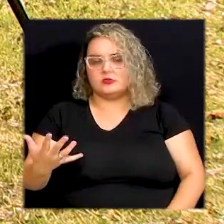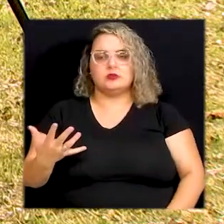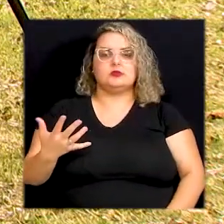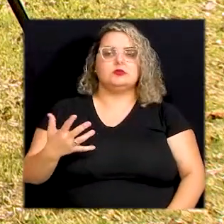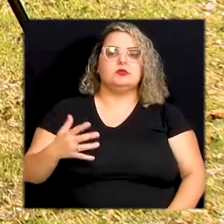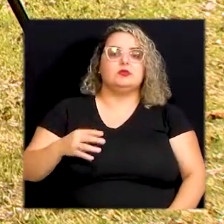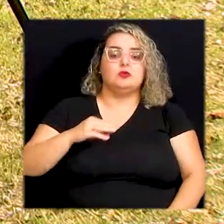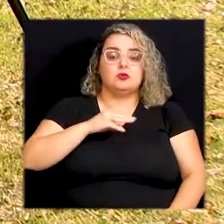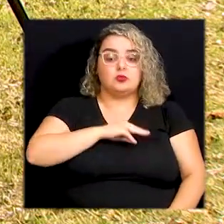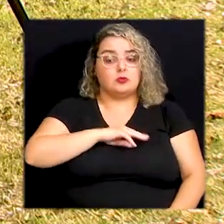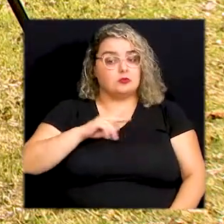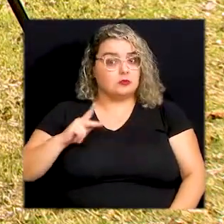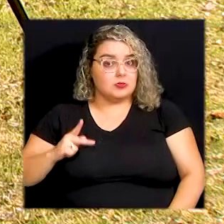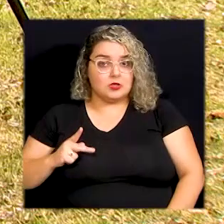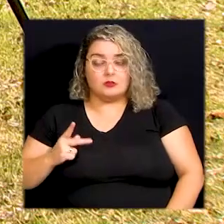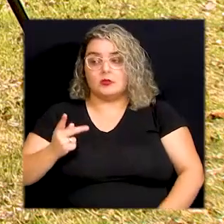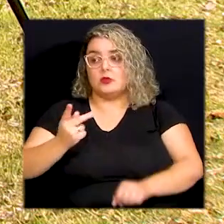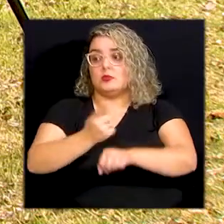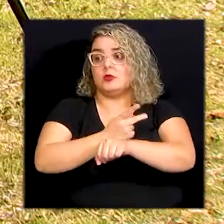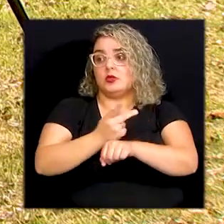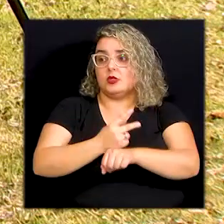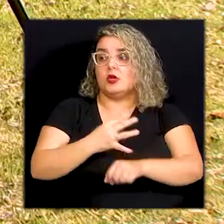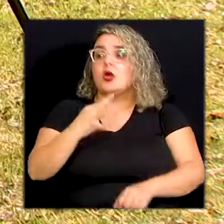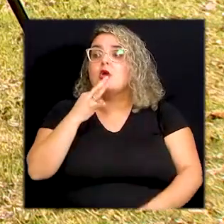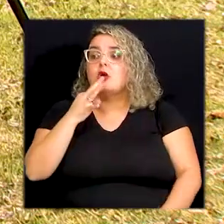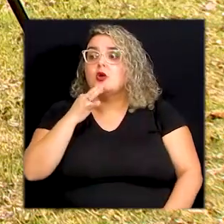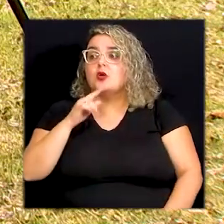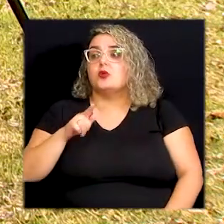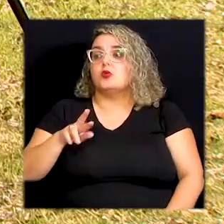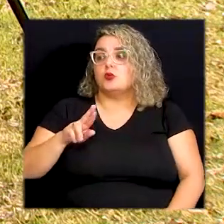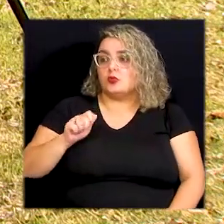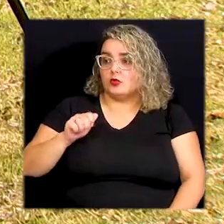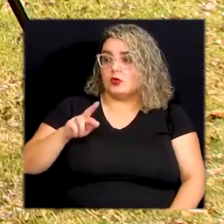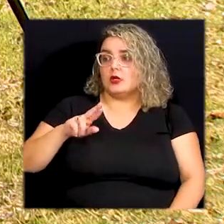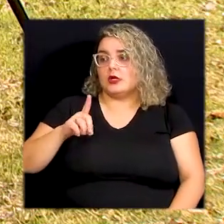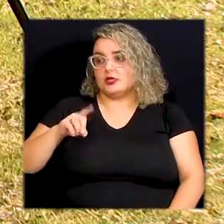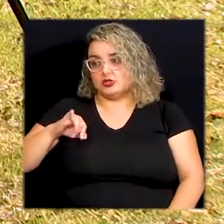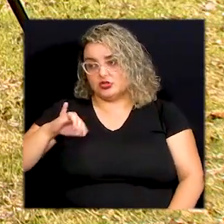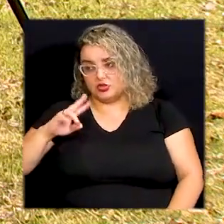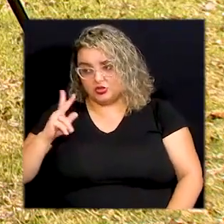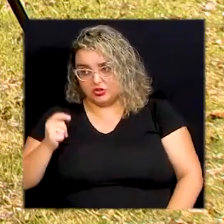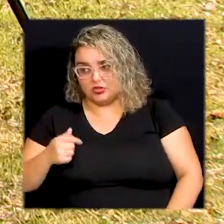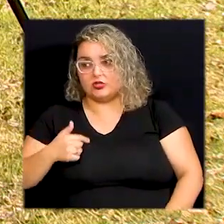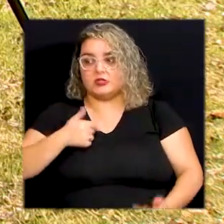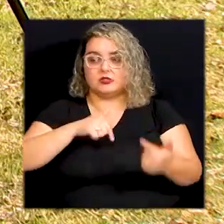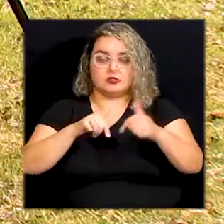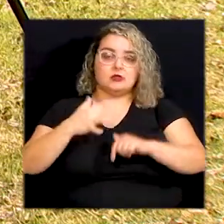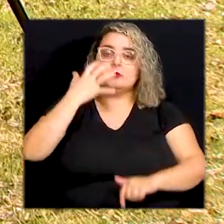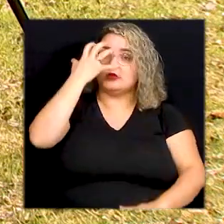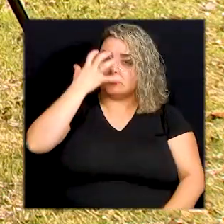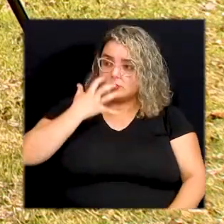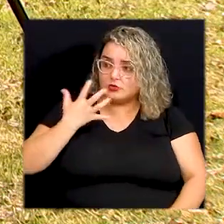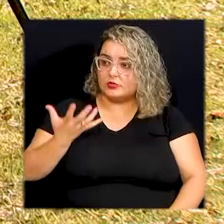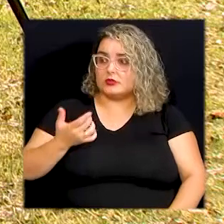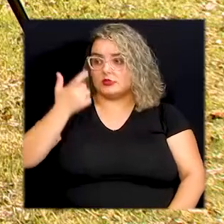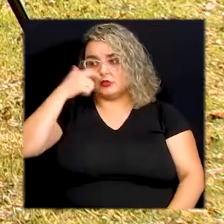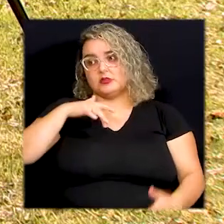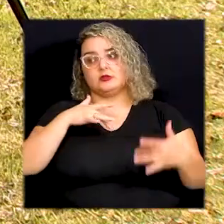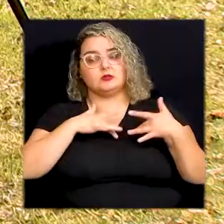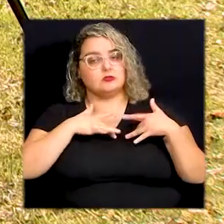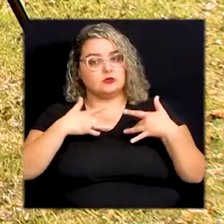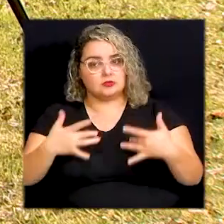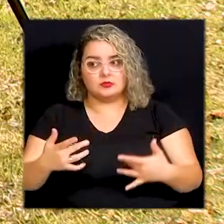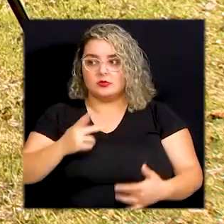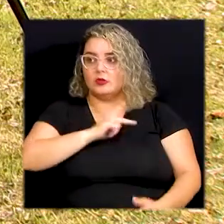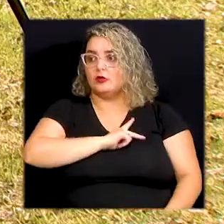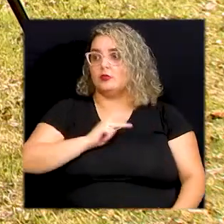é? Para tentar buscar. Eles conhecem a guardinha, sabem que nós trabalhamos com seriedade. Eu sou